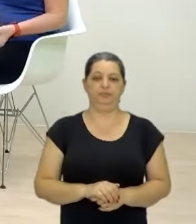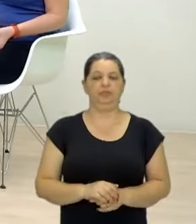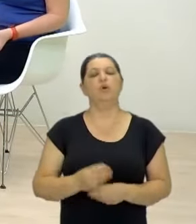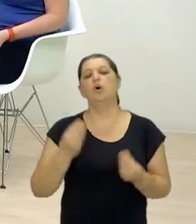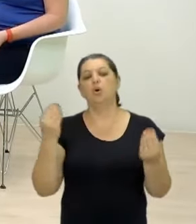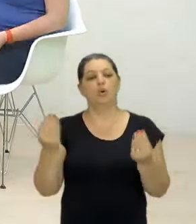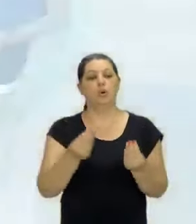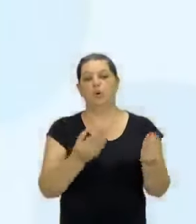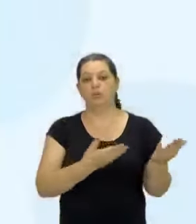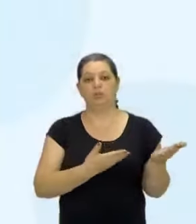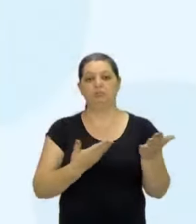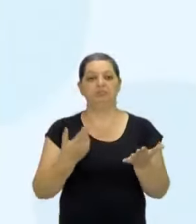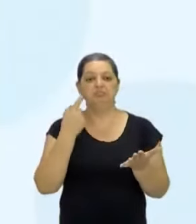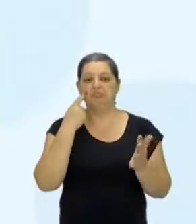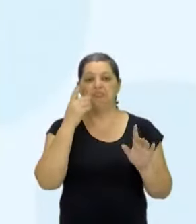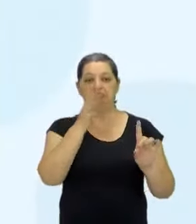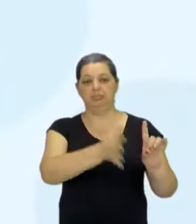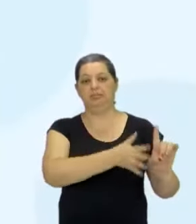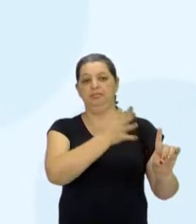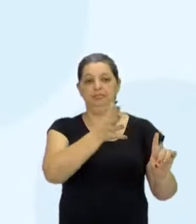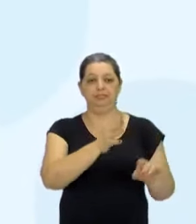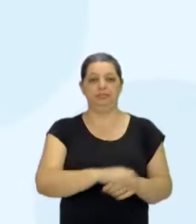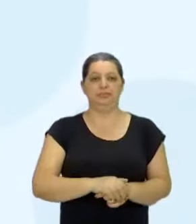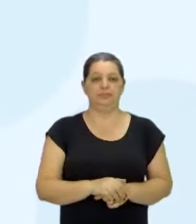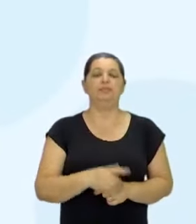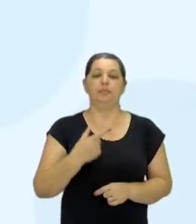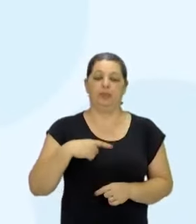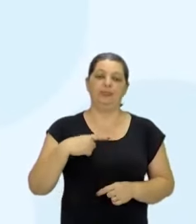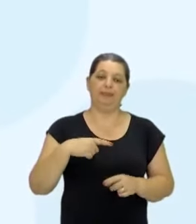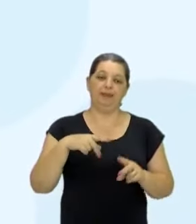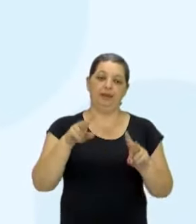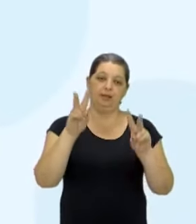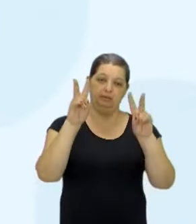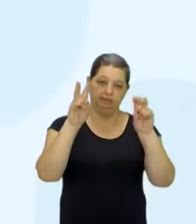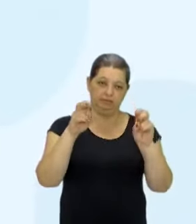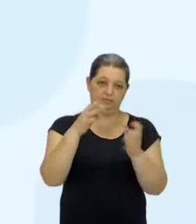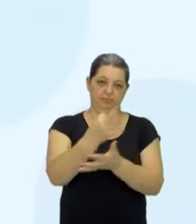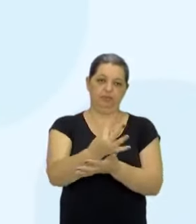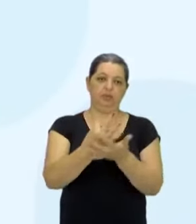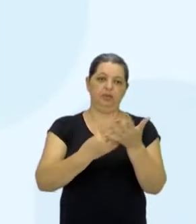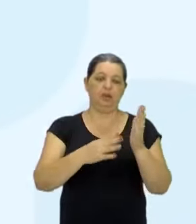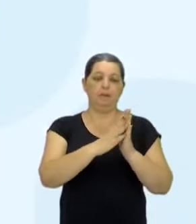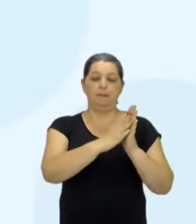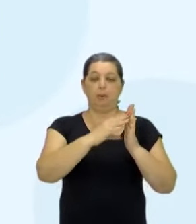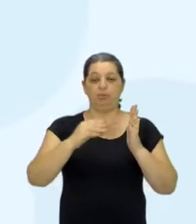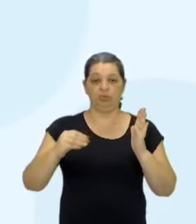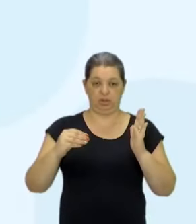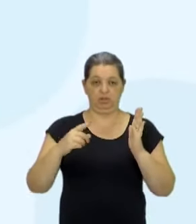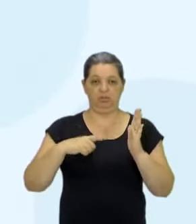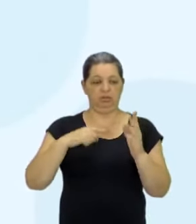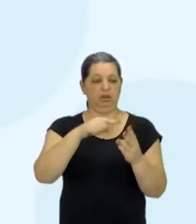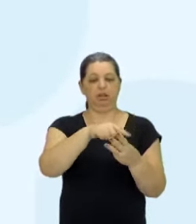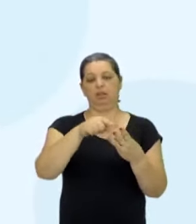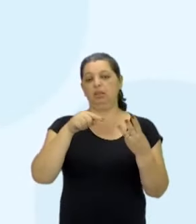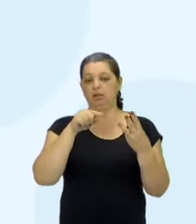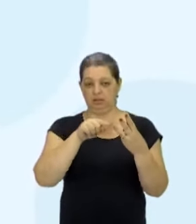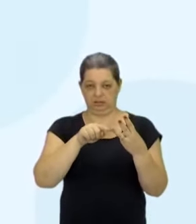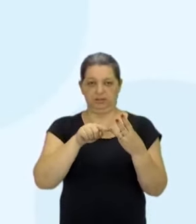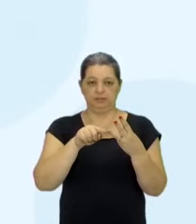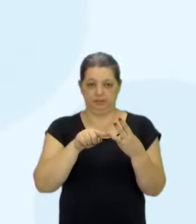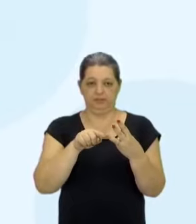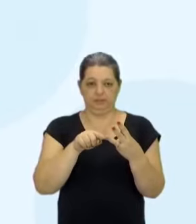apresenta isso? Aqui a gente tem o texto, né? O template, o modelo. Então a gente tem três sessões,